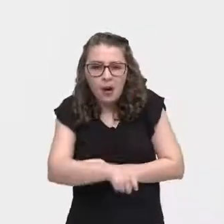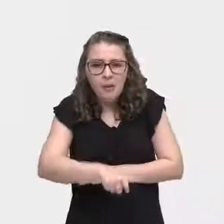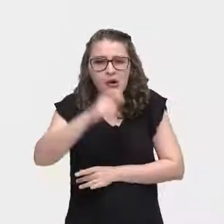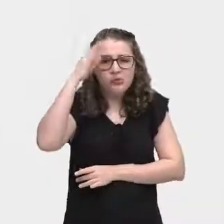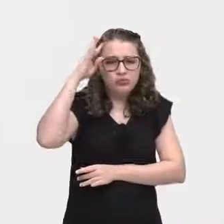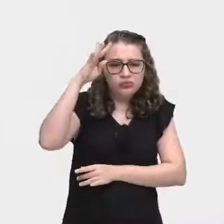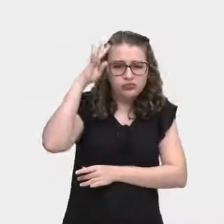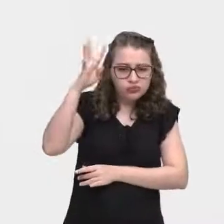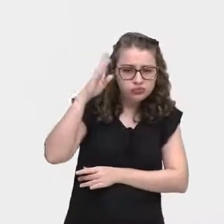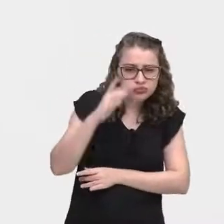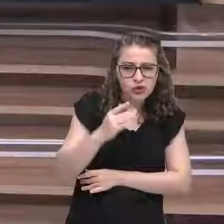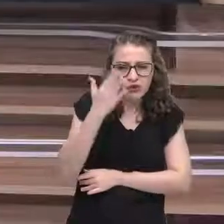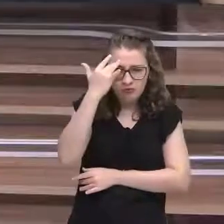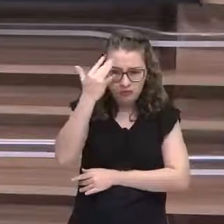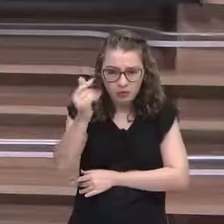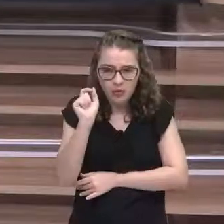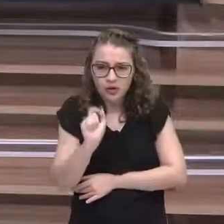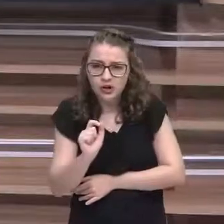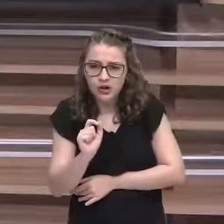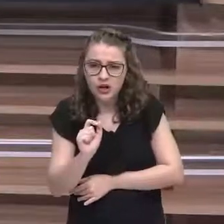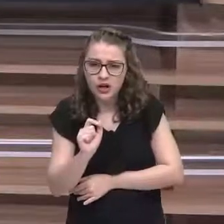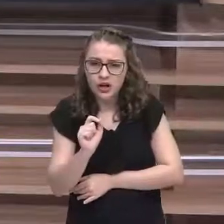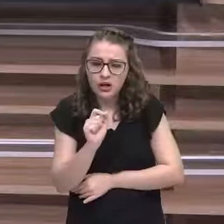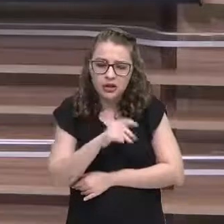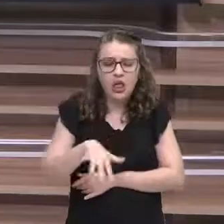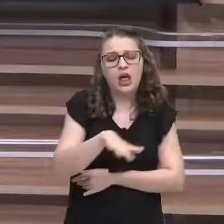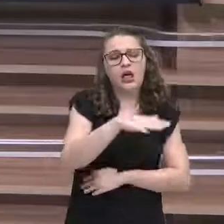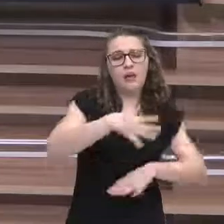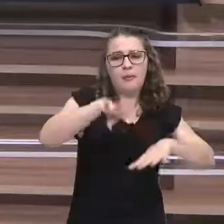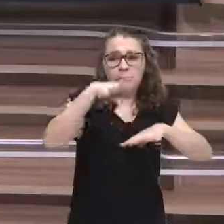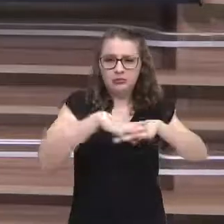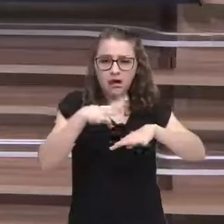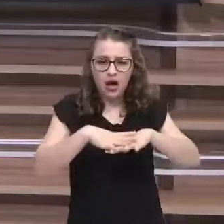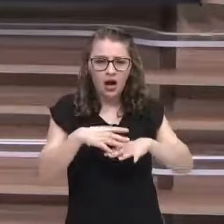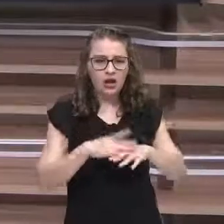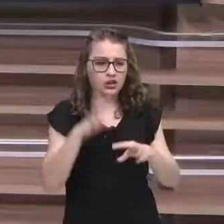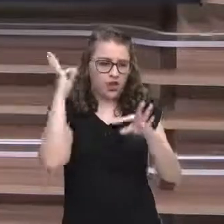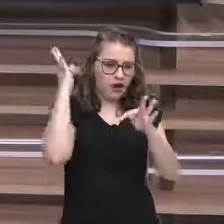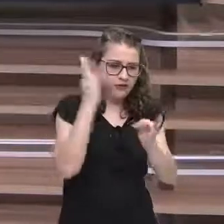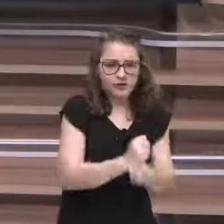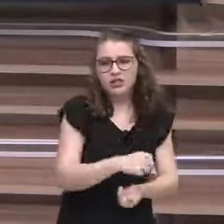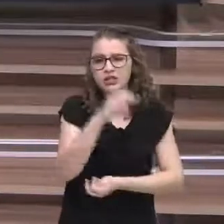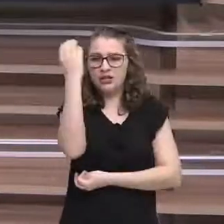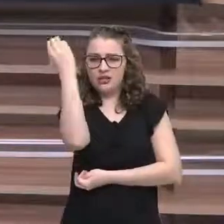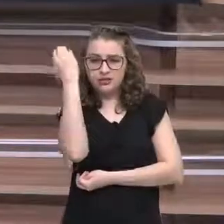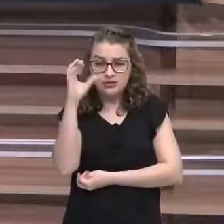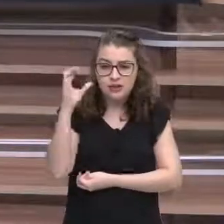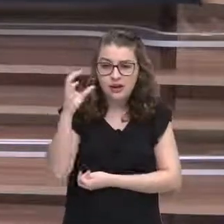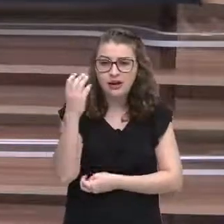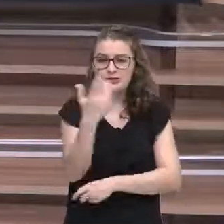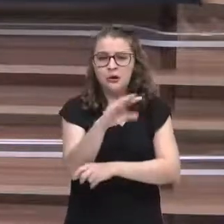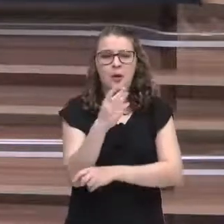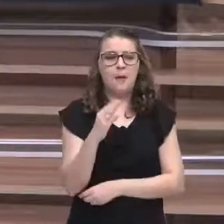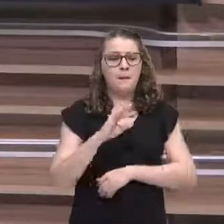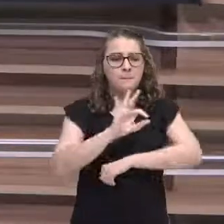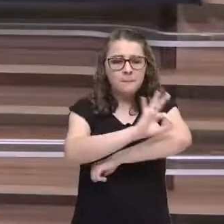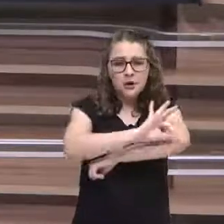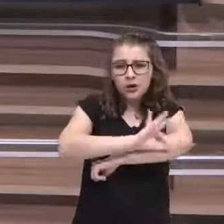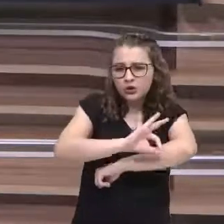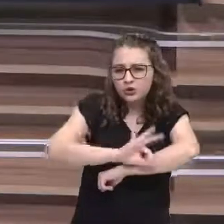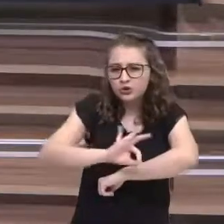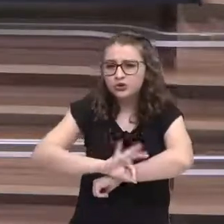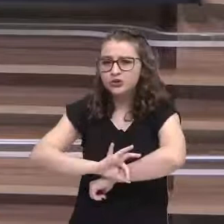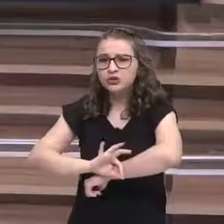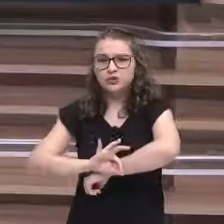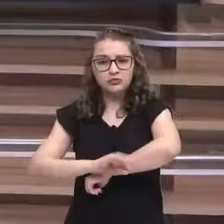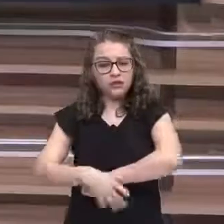eram só matemáticos, eles não eram só físicos, eles não eram só da ciência, né, da biologia.